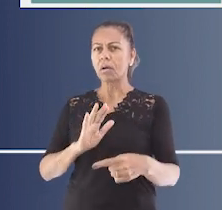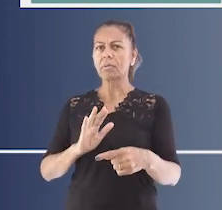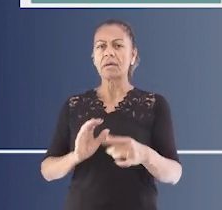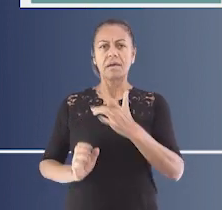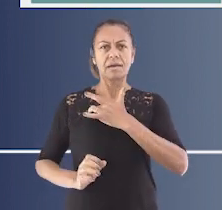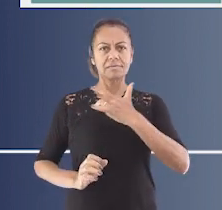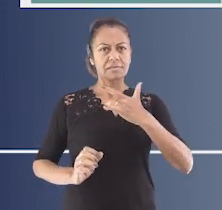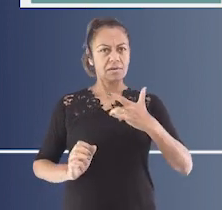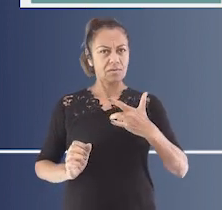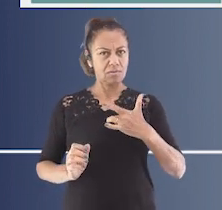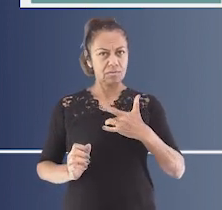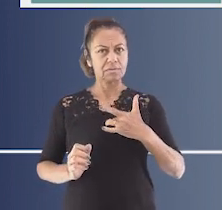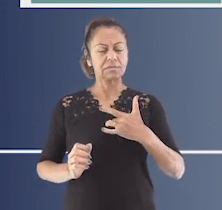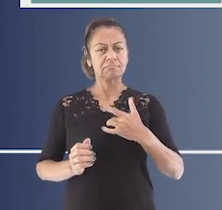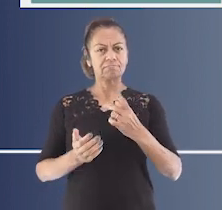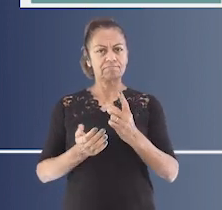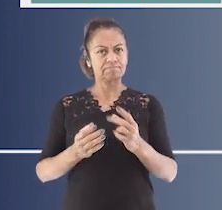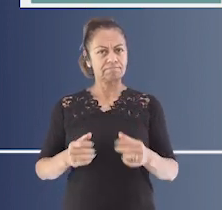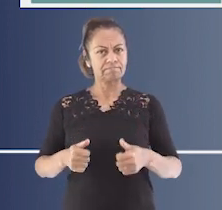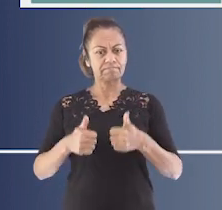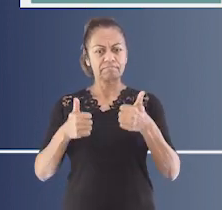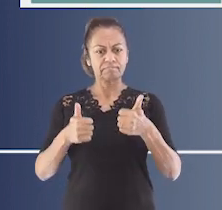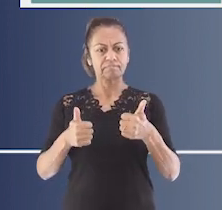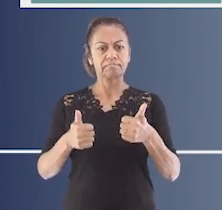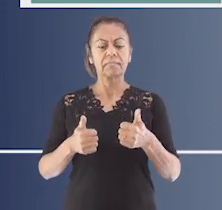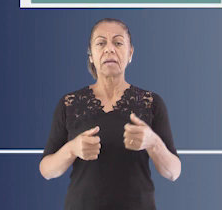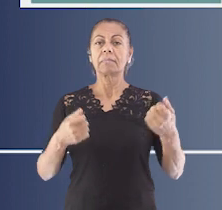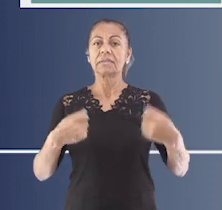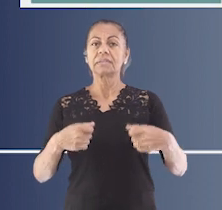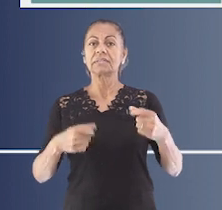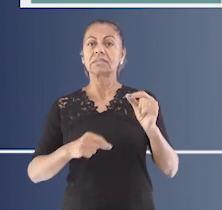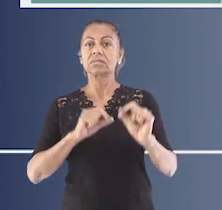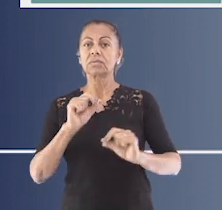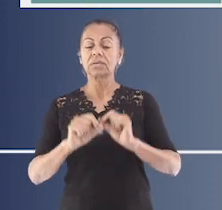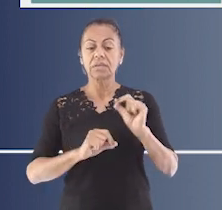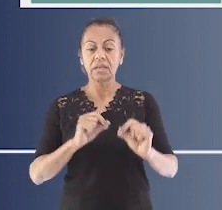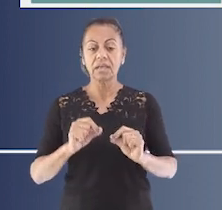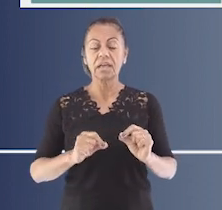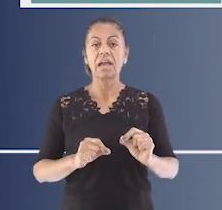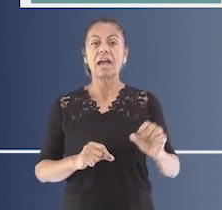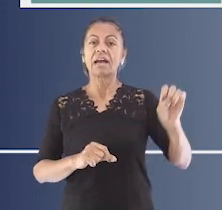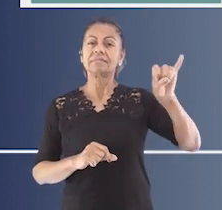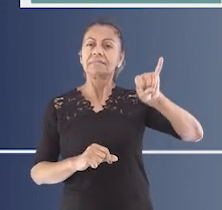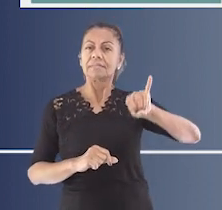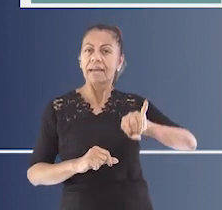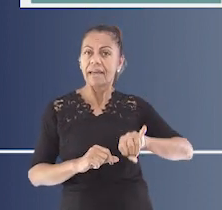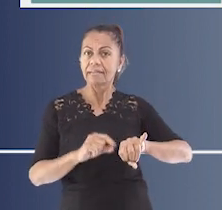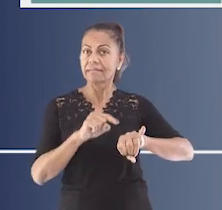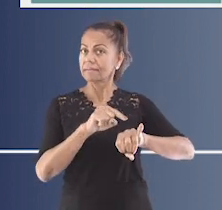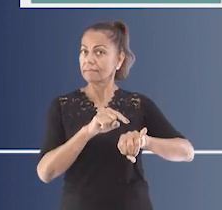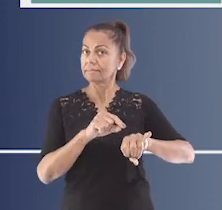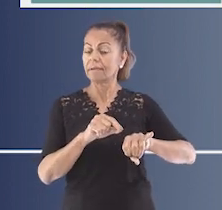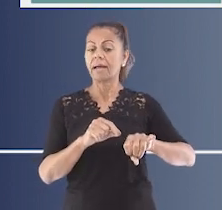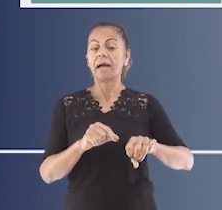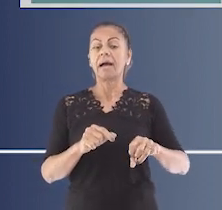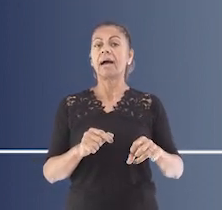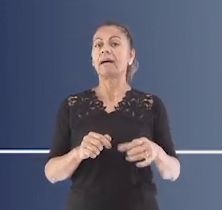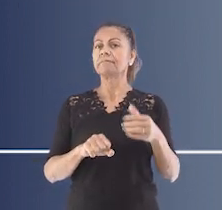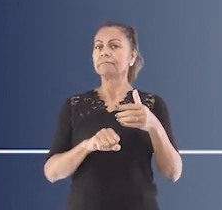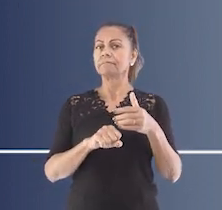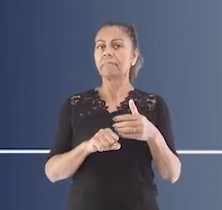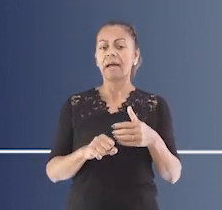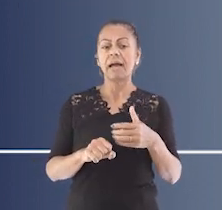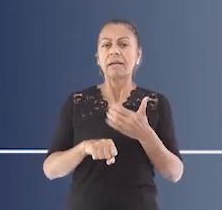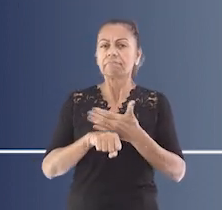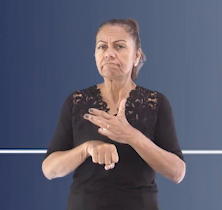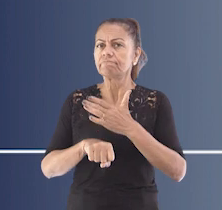frequência, a identidade e o tipo de treino para cada biotipo, de forma a manter a saúde.